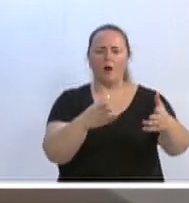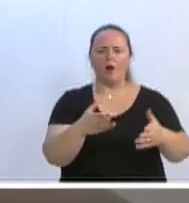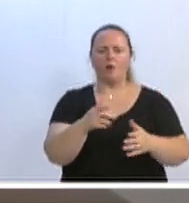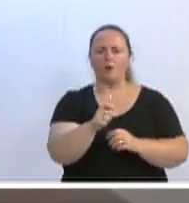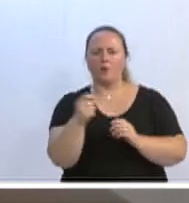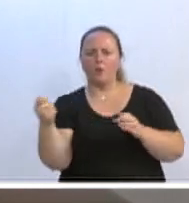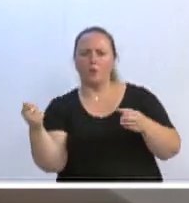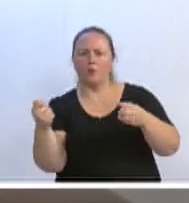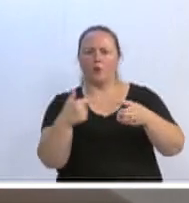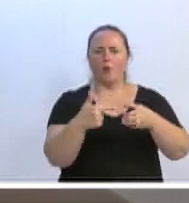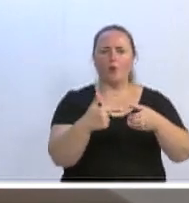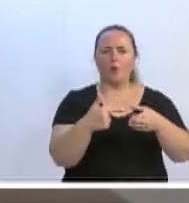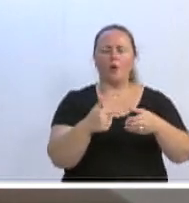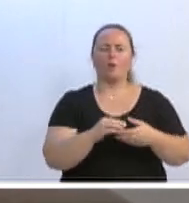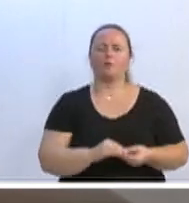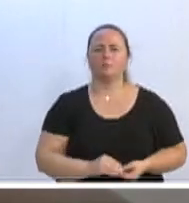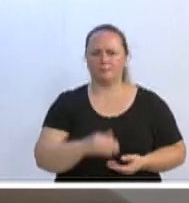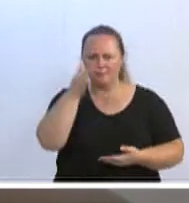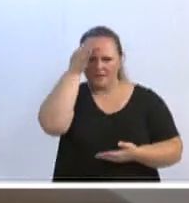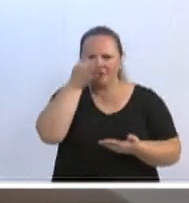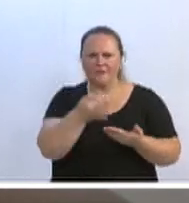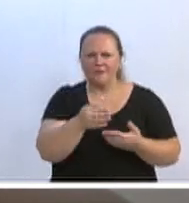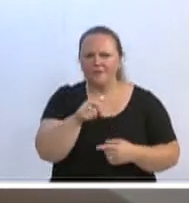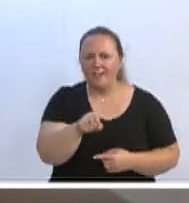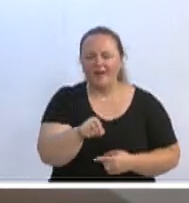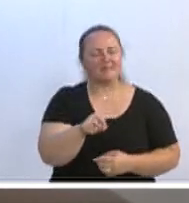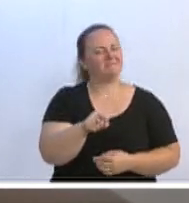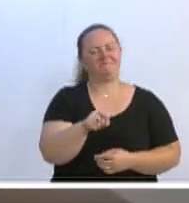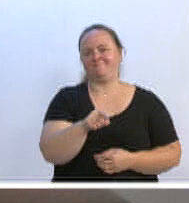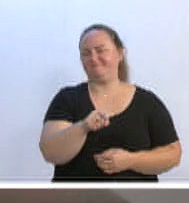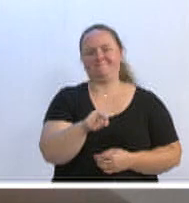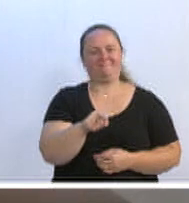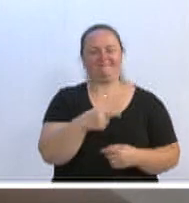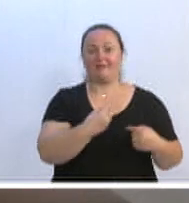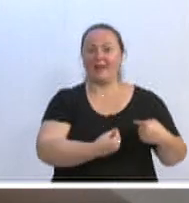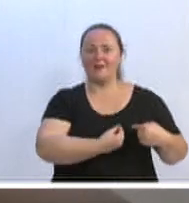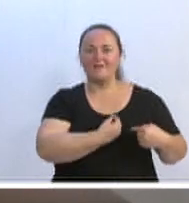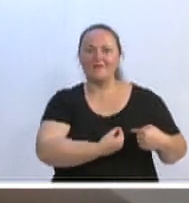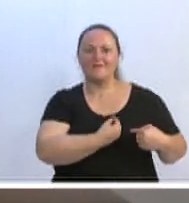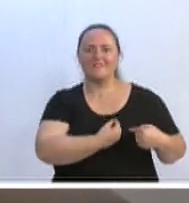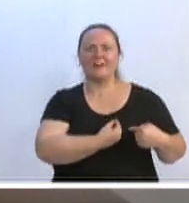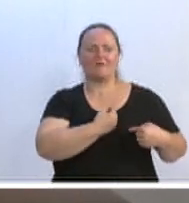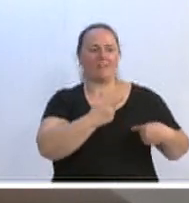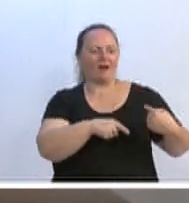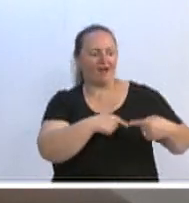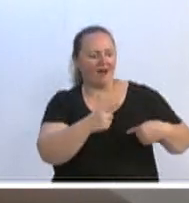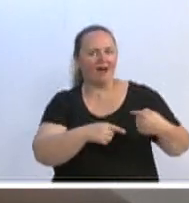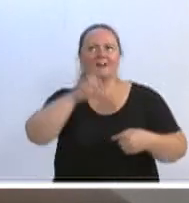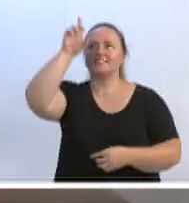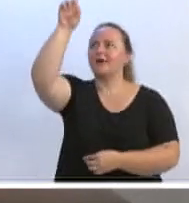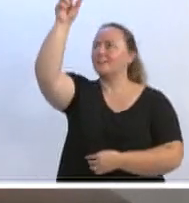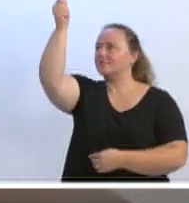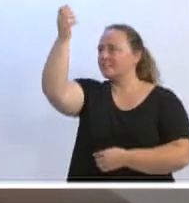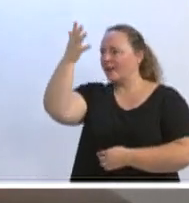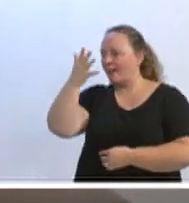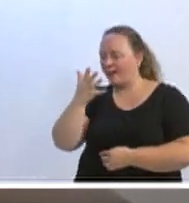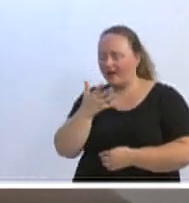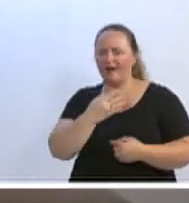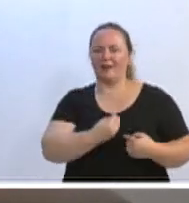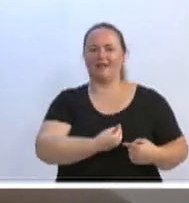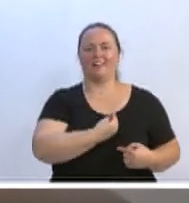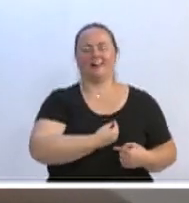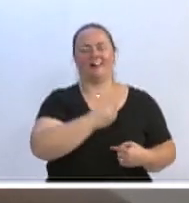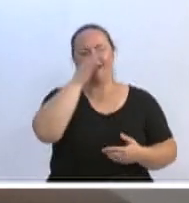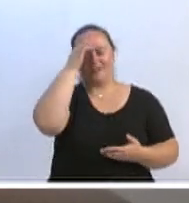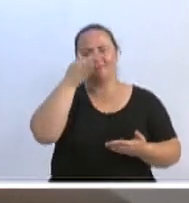não é fé. Nós temos aprendido que a fé, ela é viva, ela é geradora, ela vem de Deus. Por quê? Porque na carta